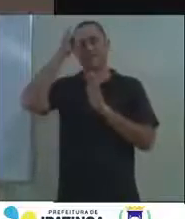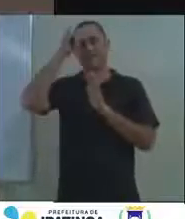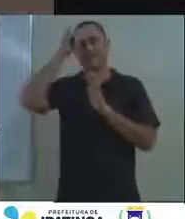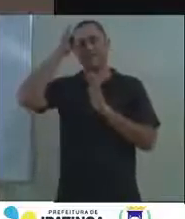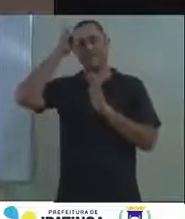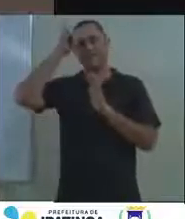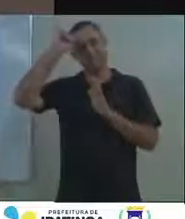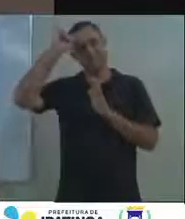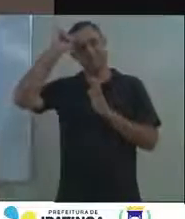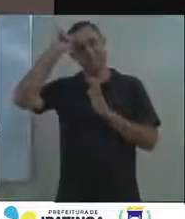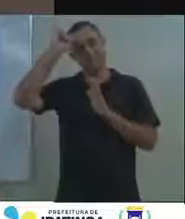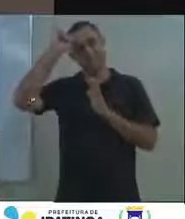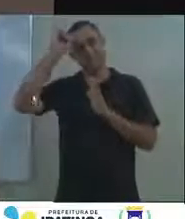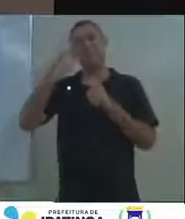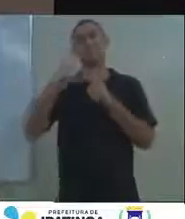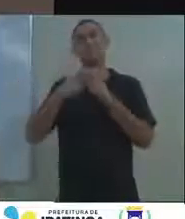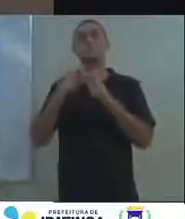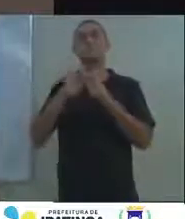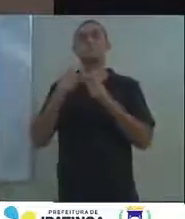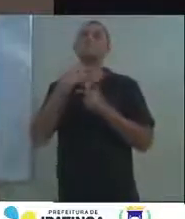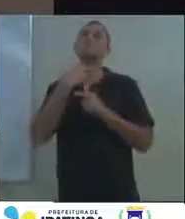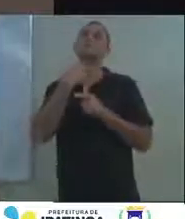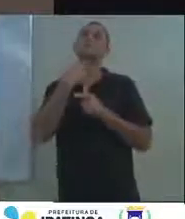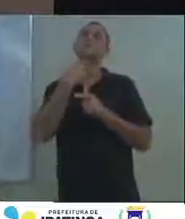retorno, né, muito,